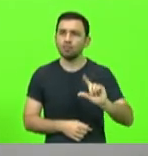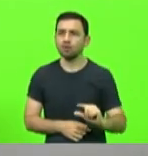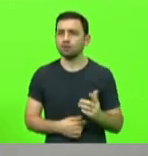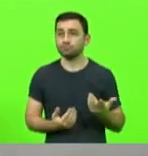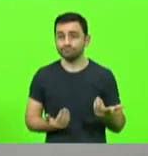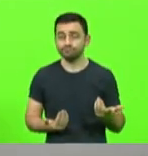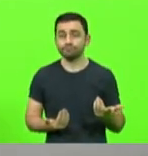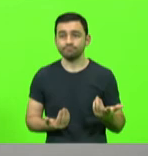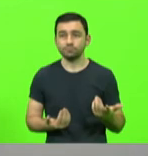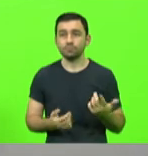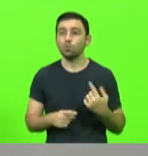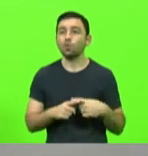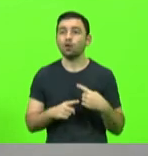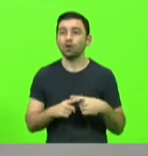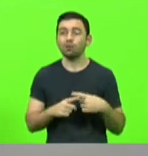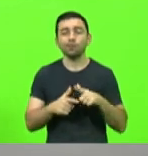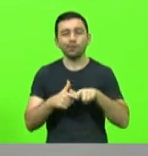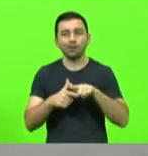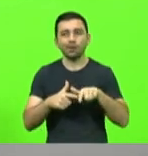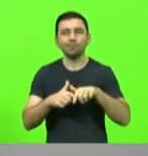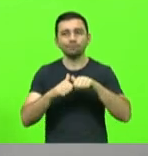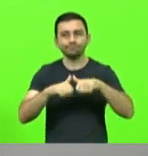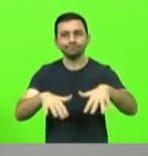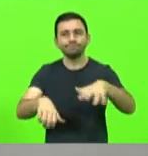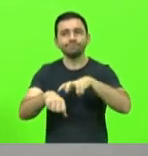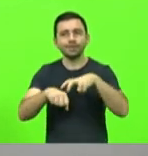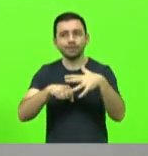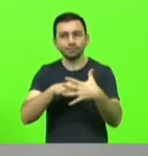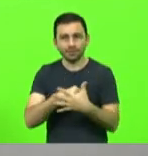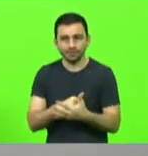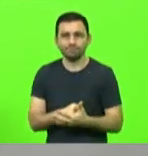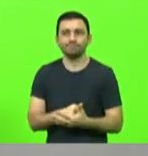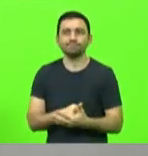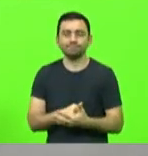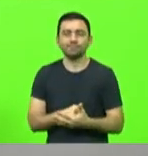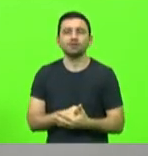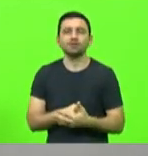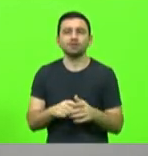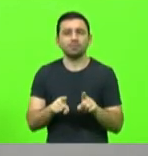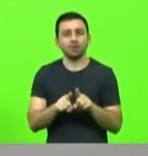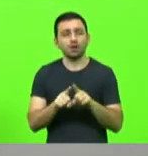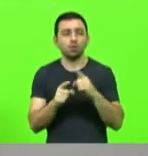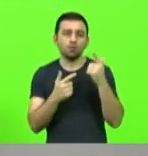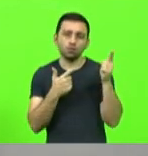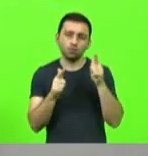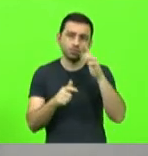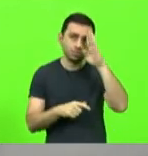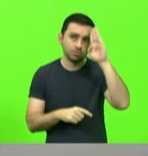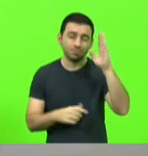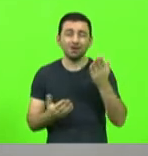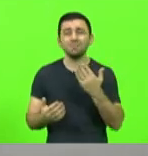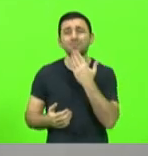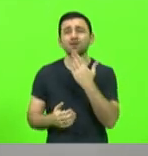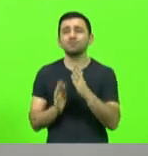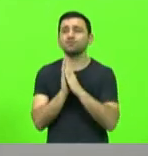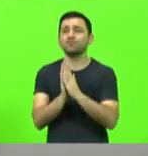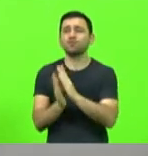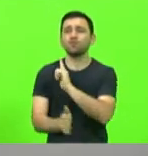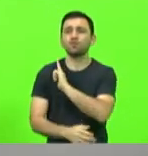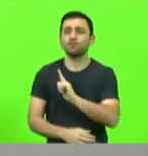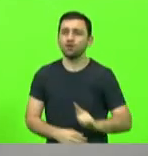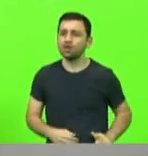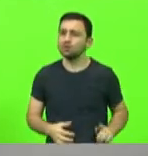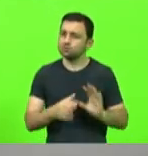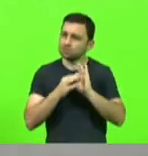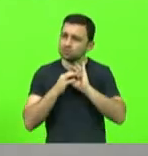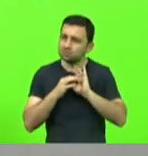isso em função da pandemia também, de outras prioridades, mas nós temos feito um apelo para que o governo